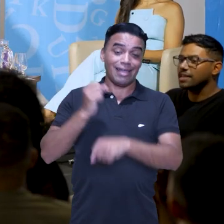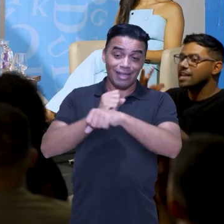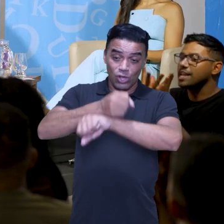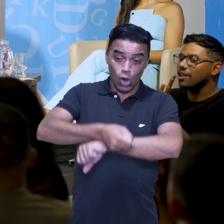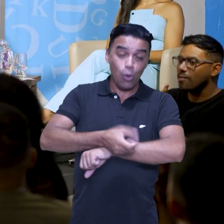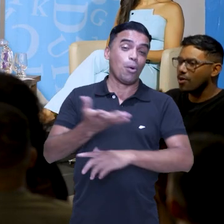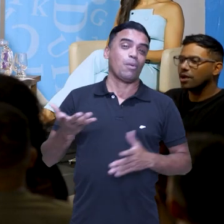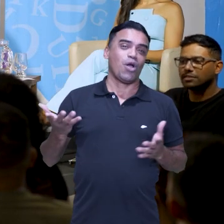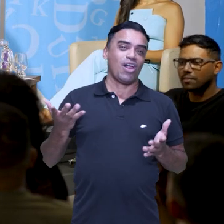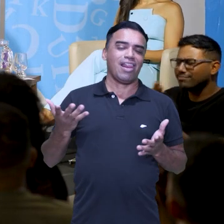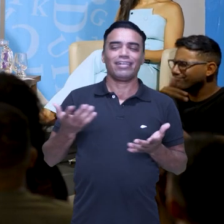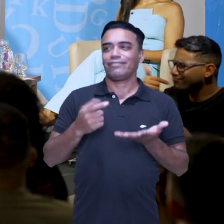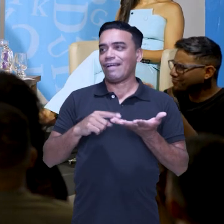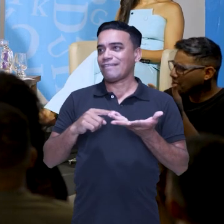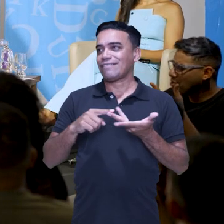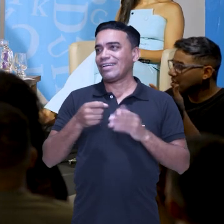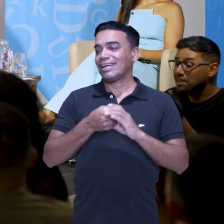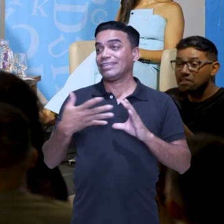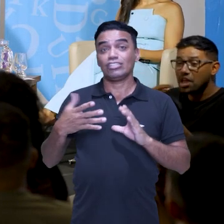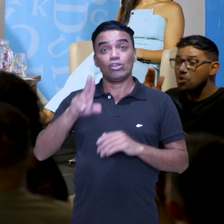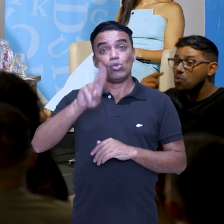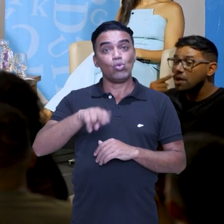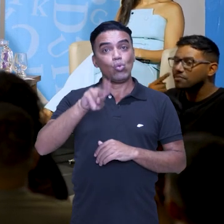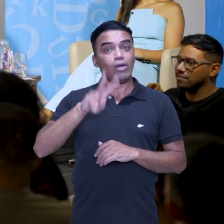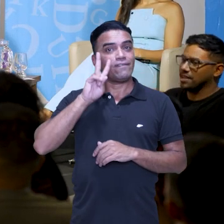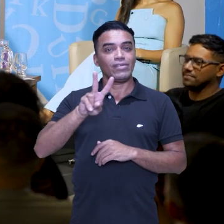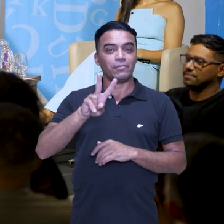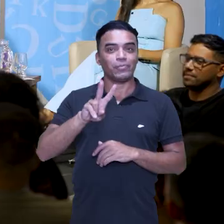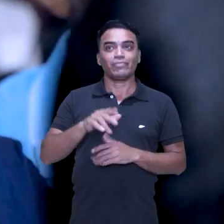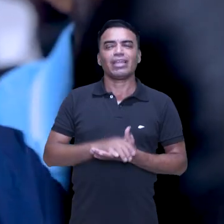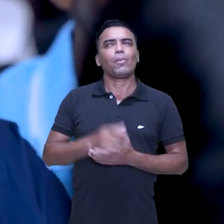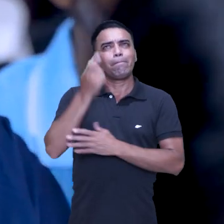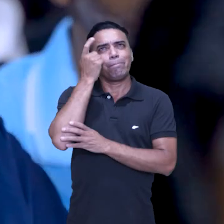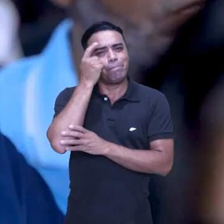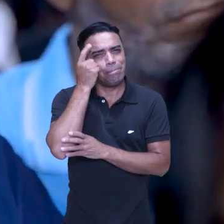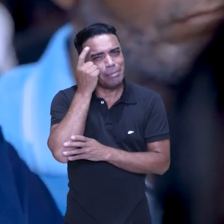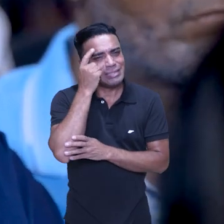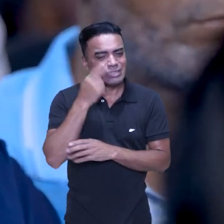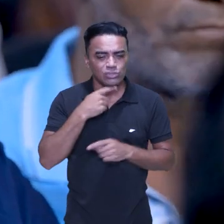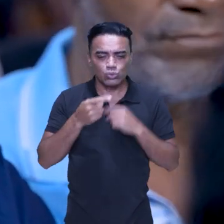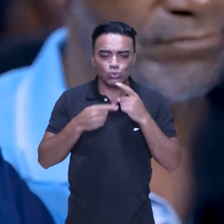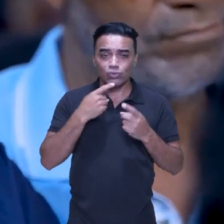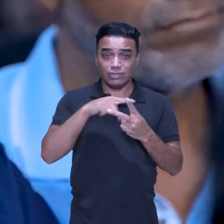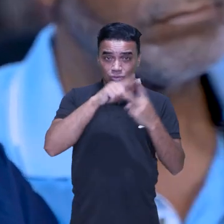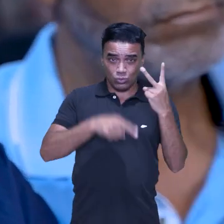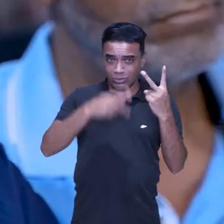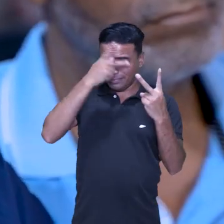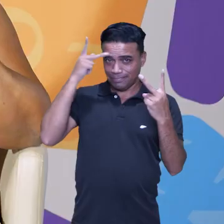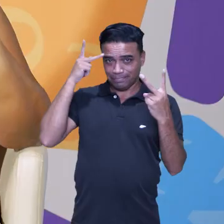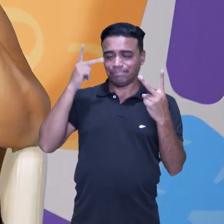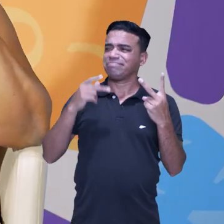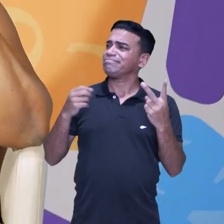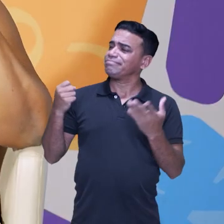quilombola, né, e um monte de coisa que ninguém nunca tinha visto, né? E eu fiquei pensando, e aí eu fiquei em dúvida de duas pessoas, e eu falei,